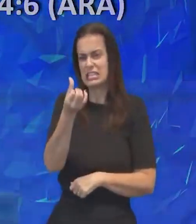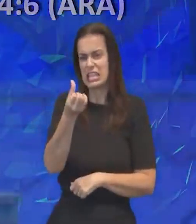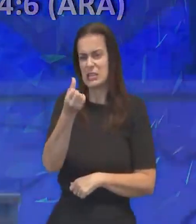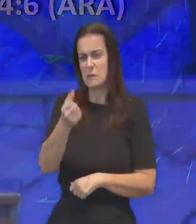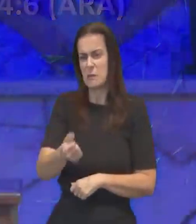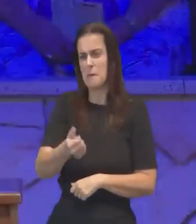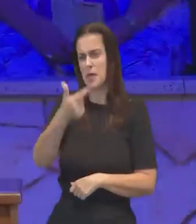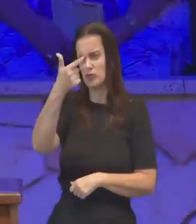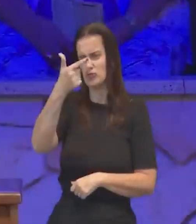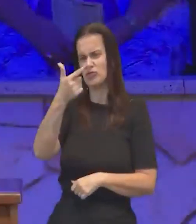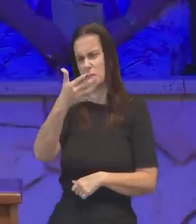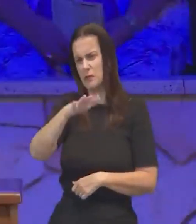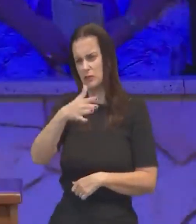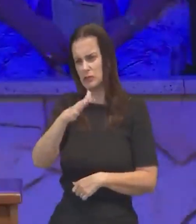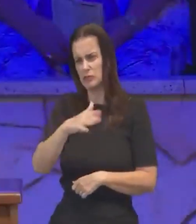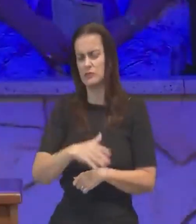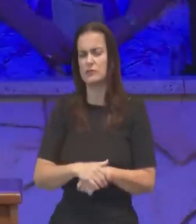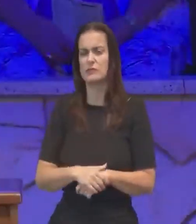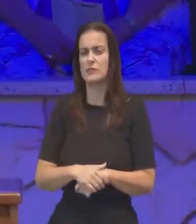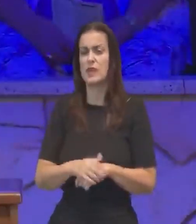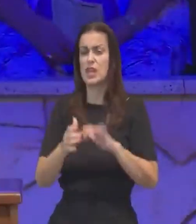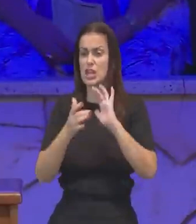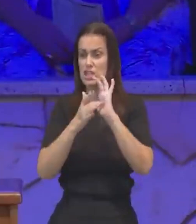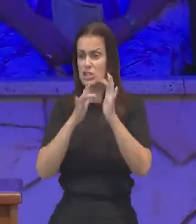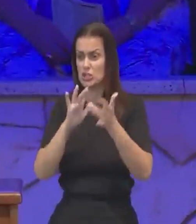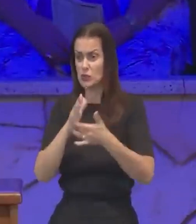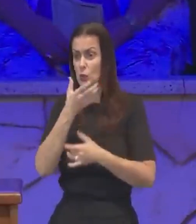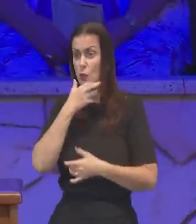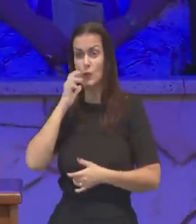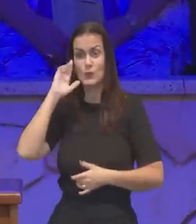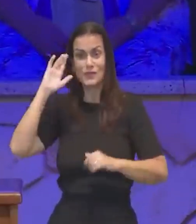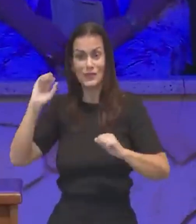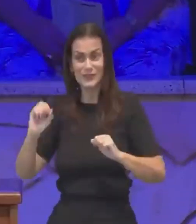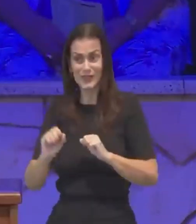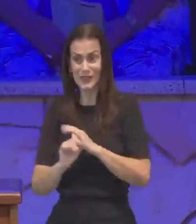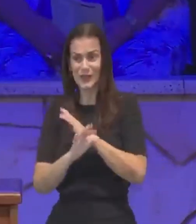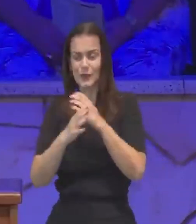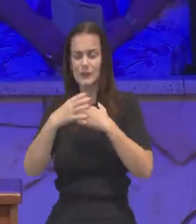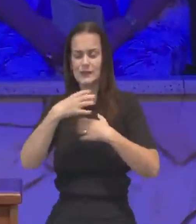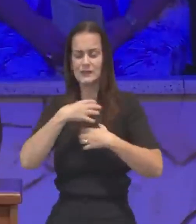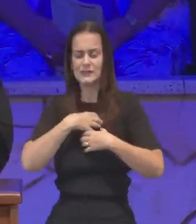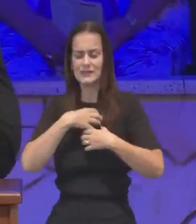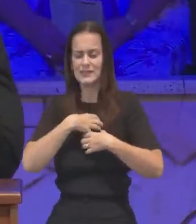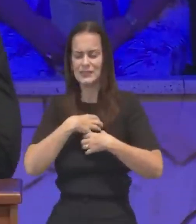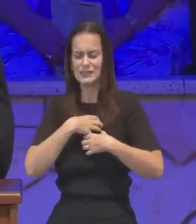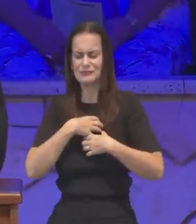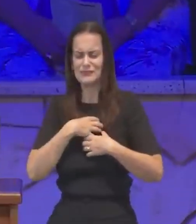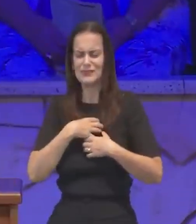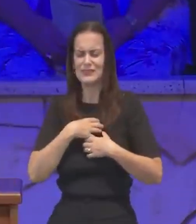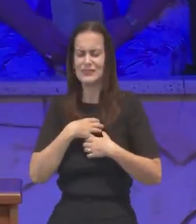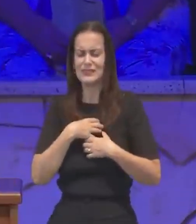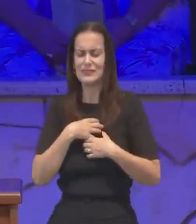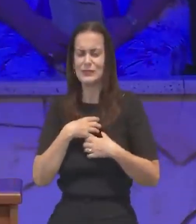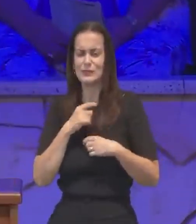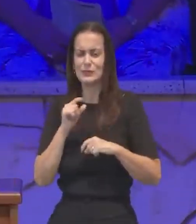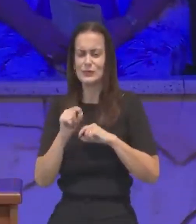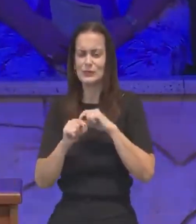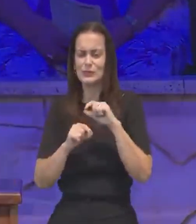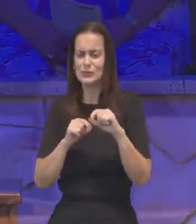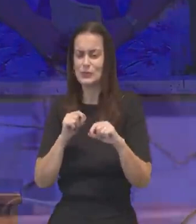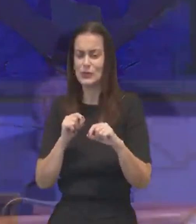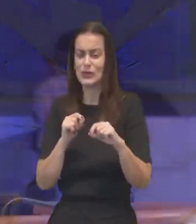meio-dia. Jesus então, o Senhor da glória, ele sentiu no seu corpo, porque